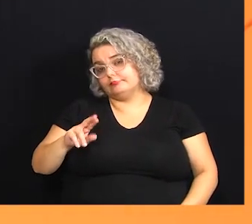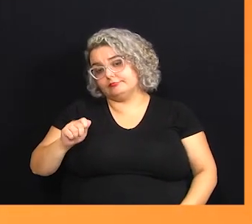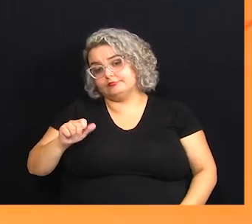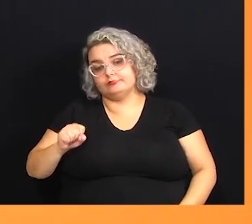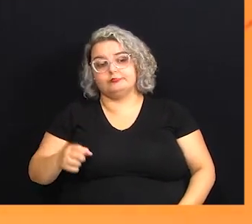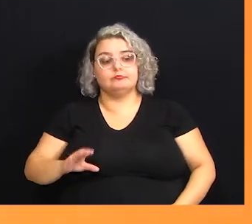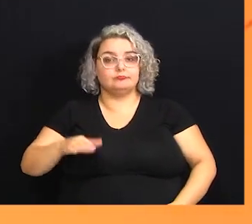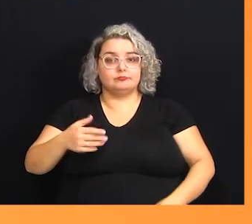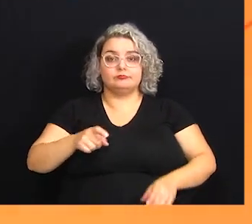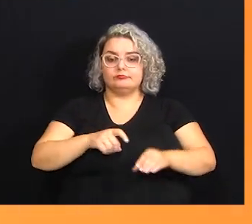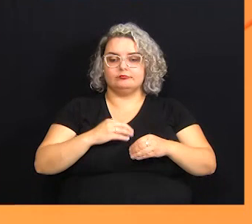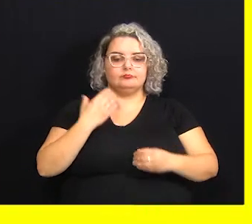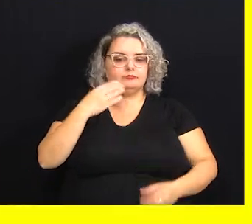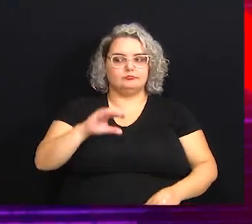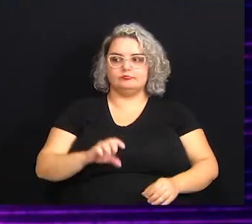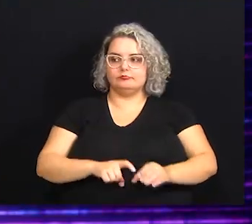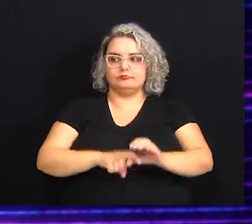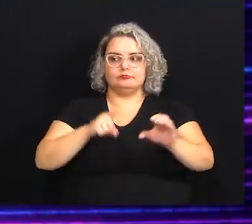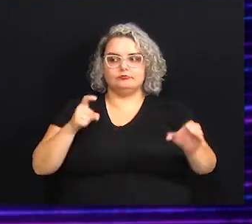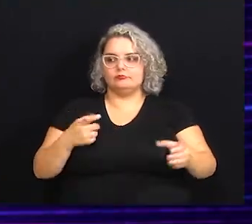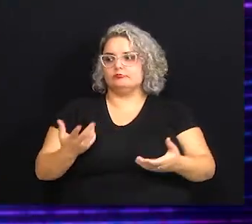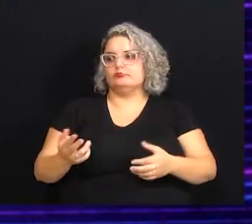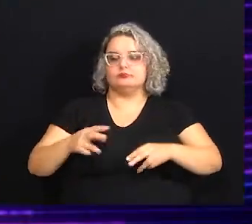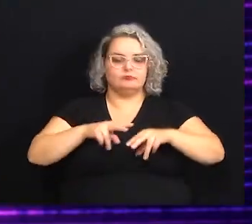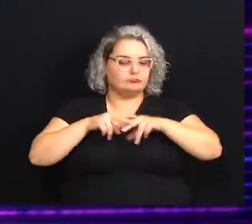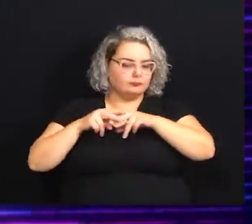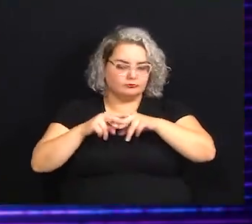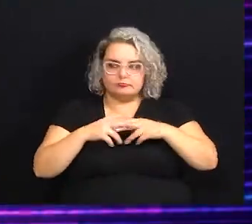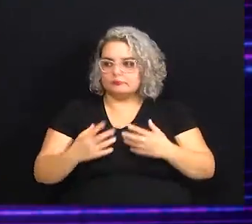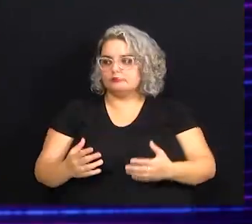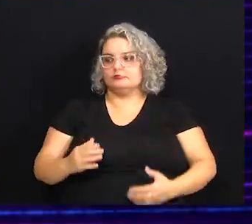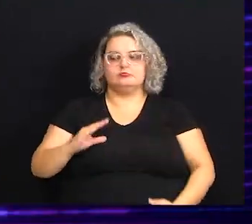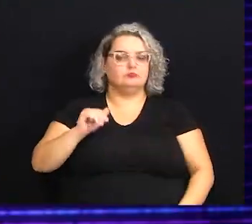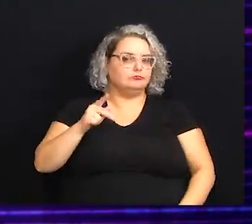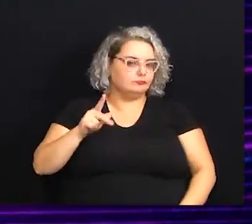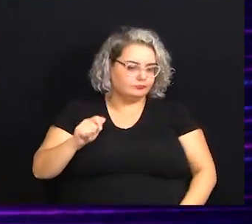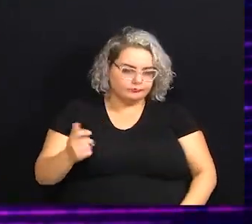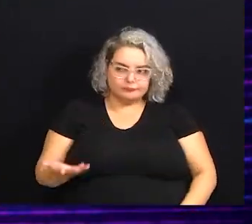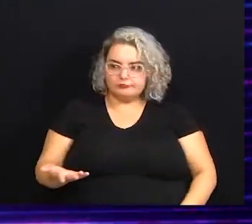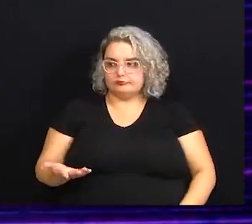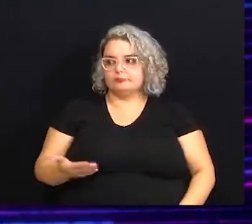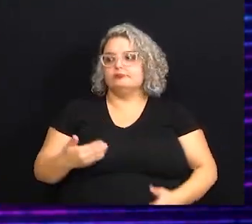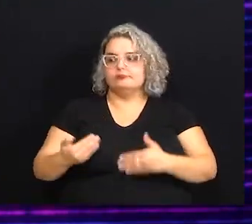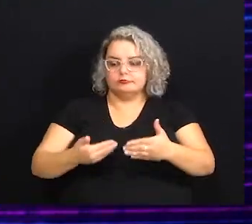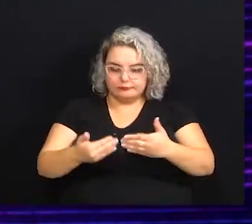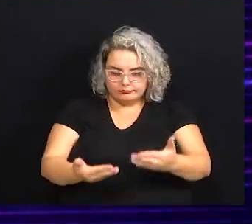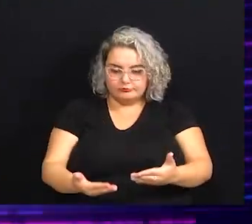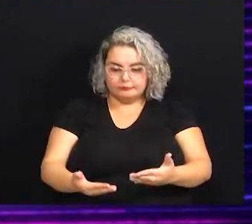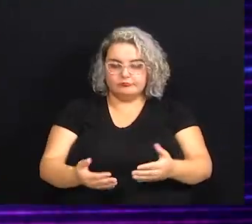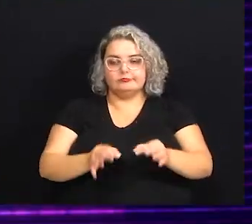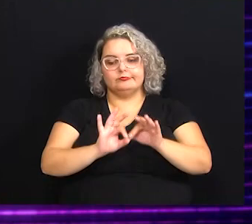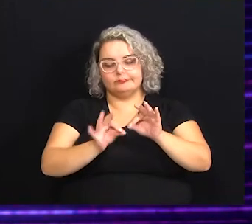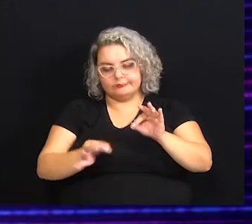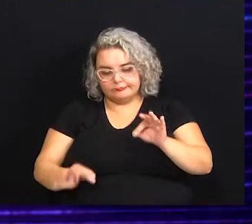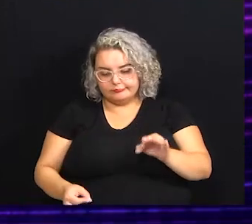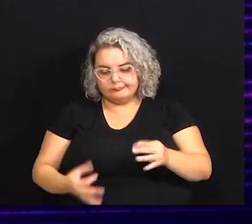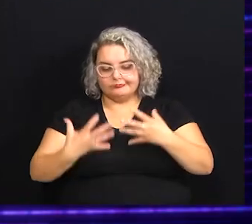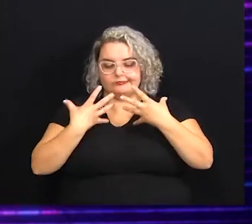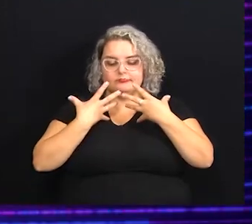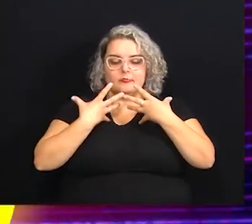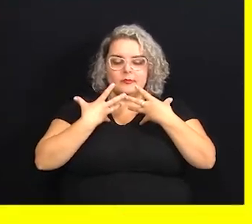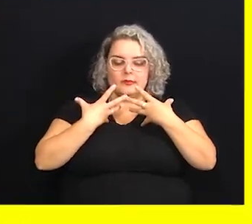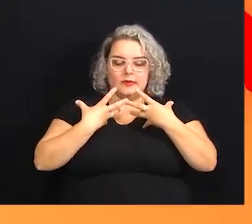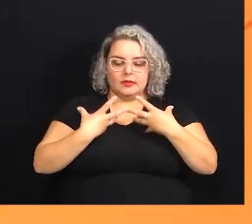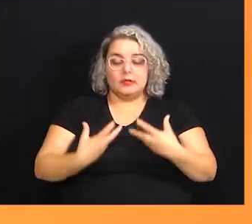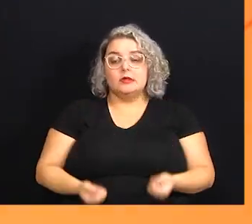de forma independente, você faz tudo, diagramação, revisão, capa. Então é um processo muito extenso e muito desgastante.